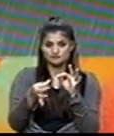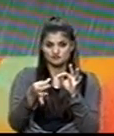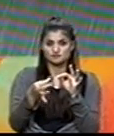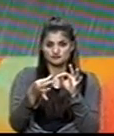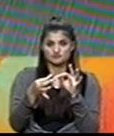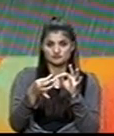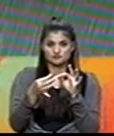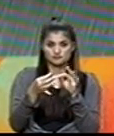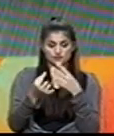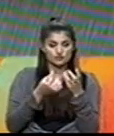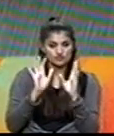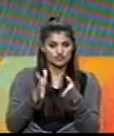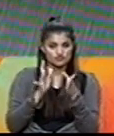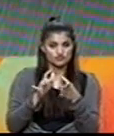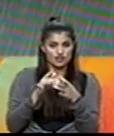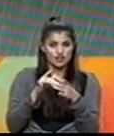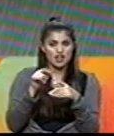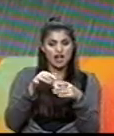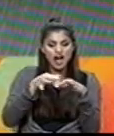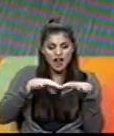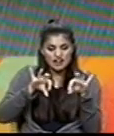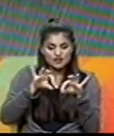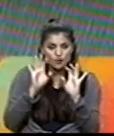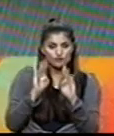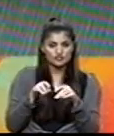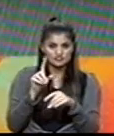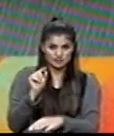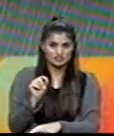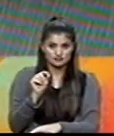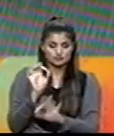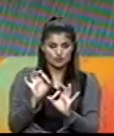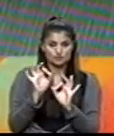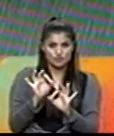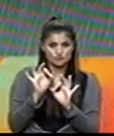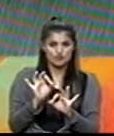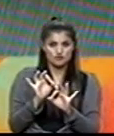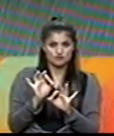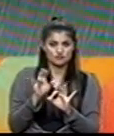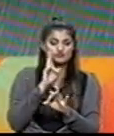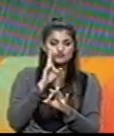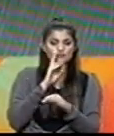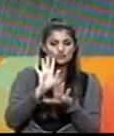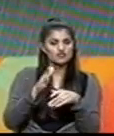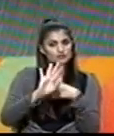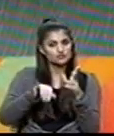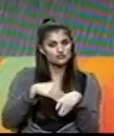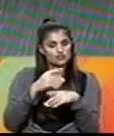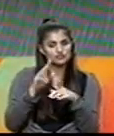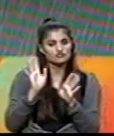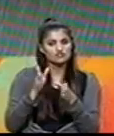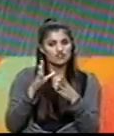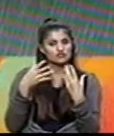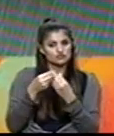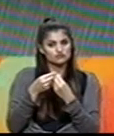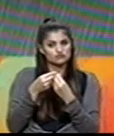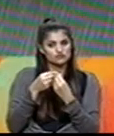isso já está cozinhado. A alheira tem que aparecer no fim, não é? Também. A alheira vai, já está. Ah, já está. Ah, já está, desculpa. Ali. A alheira foi mostrada com os gregos, com